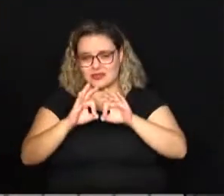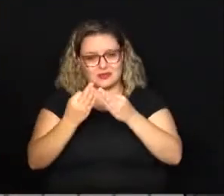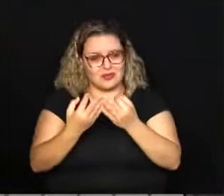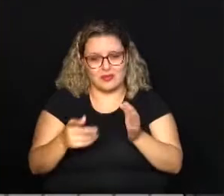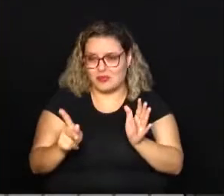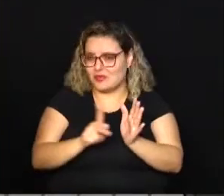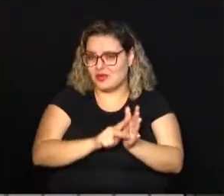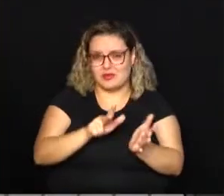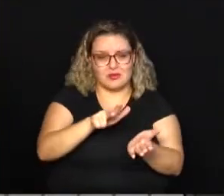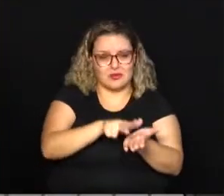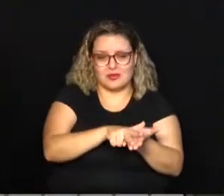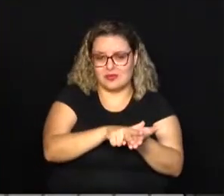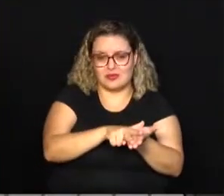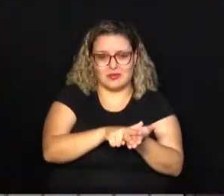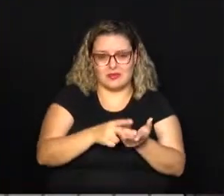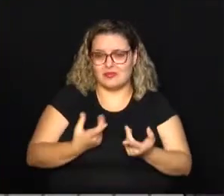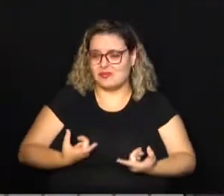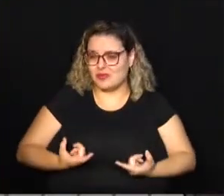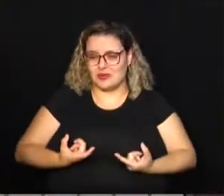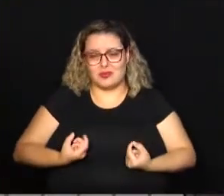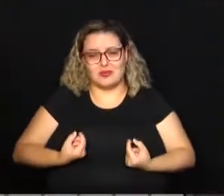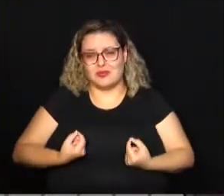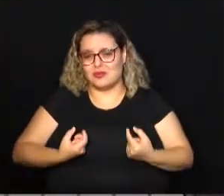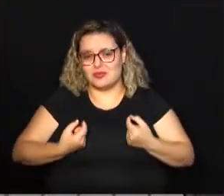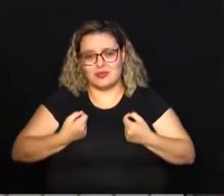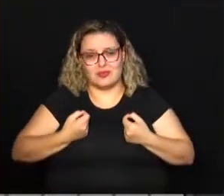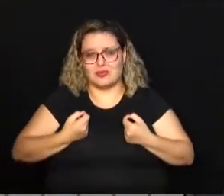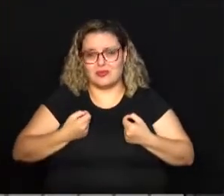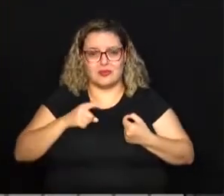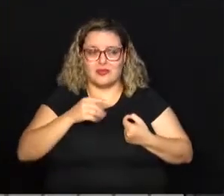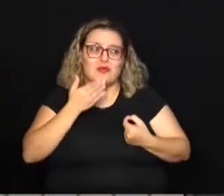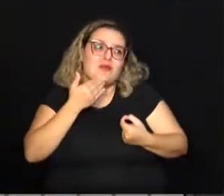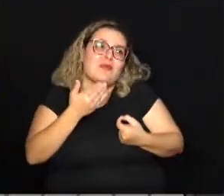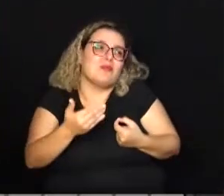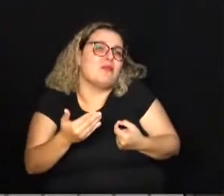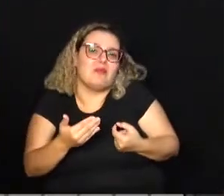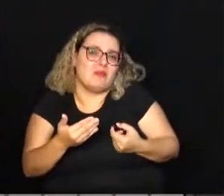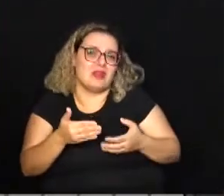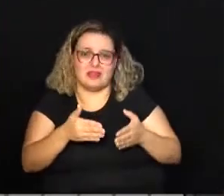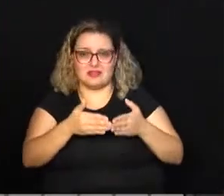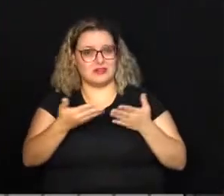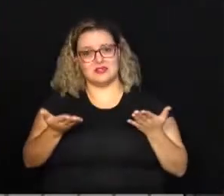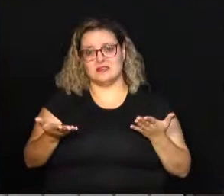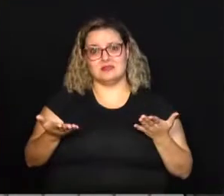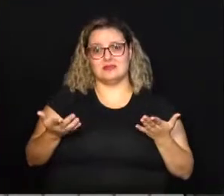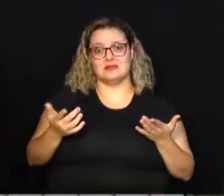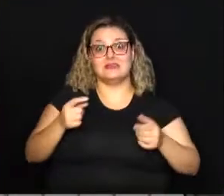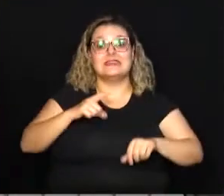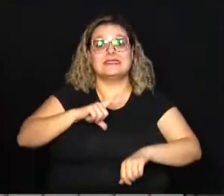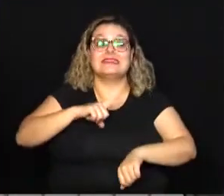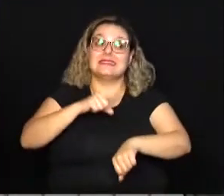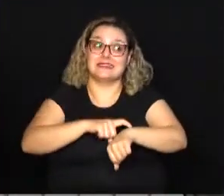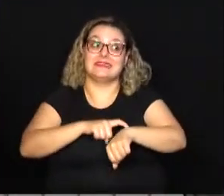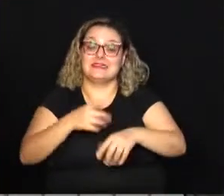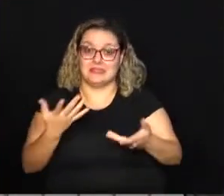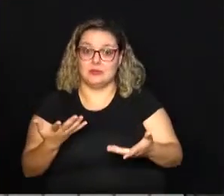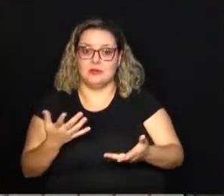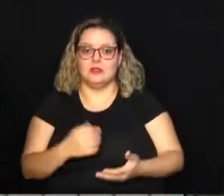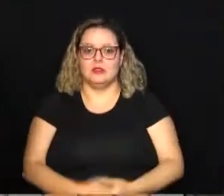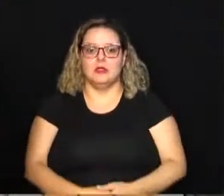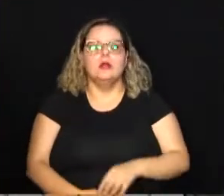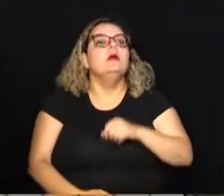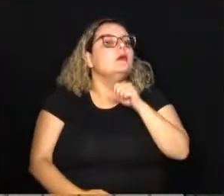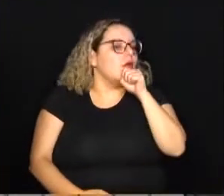paciente, e o tumor ele não pede licença. Tem time, né? Não espera. Exatamente. Eu vou abrir